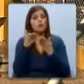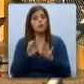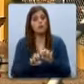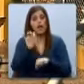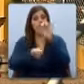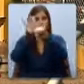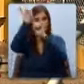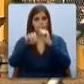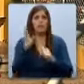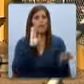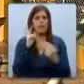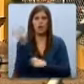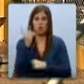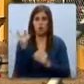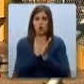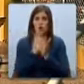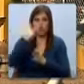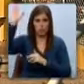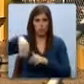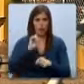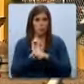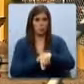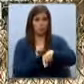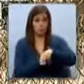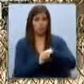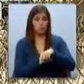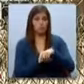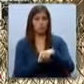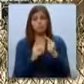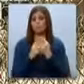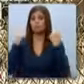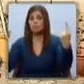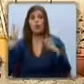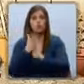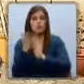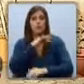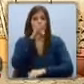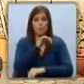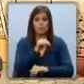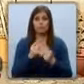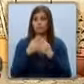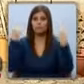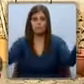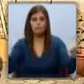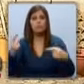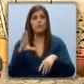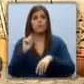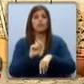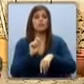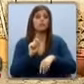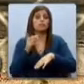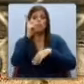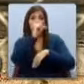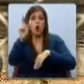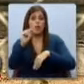Duas funcionárias da escola foram chamadas ao mesmo tempo para duas emergências familiares. Saíram 10 minutos antes do que era